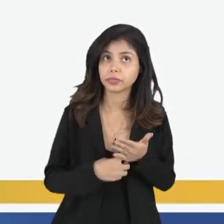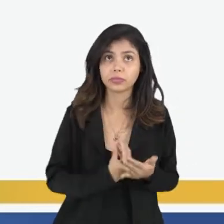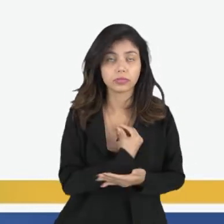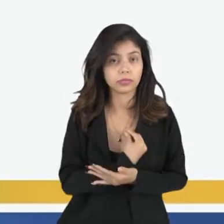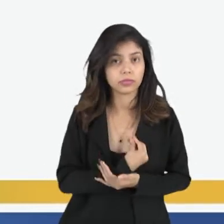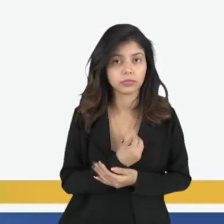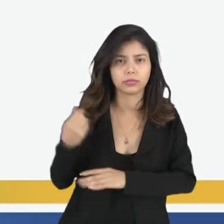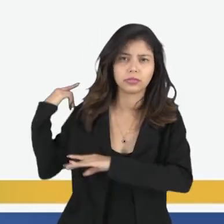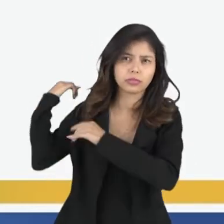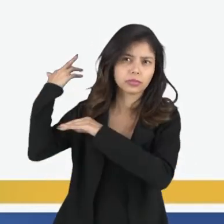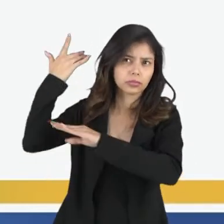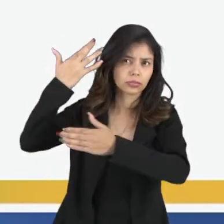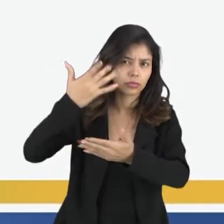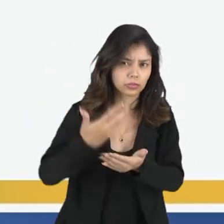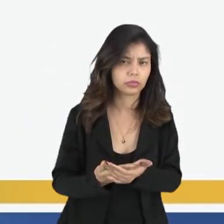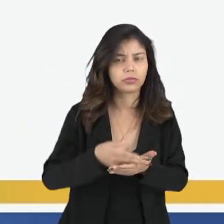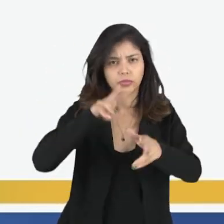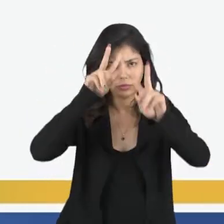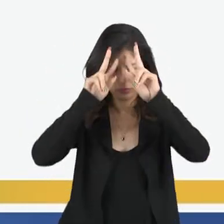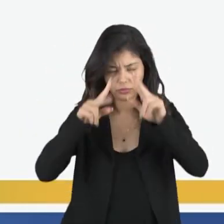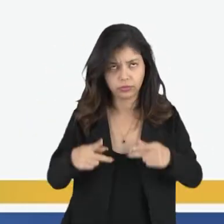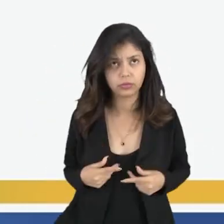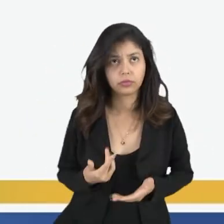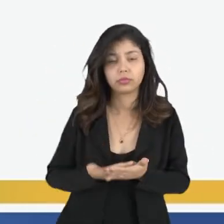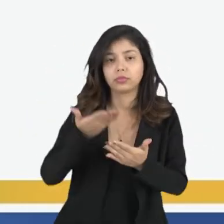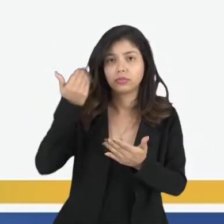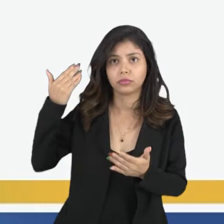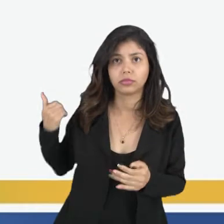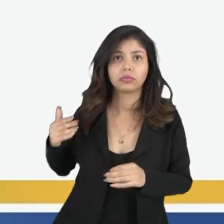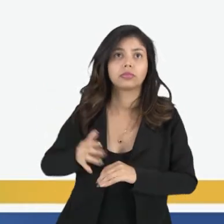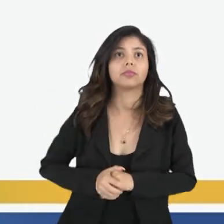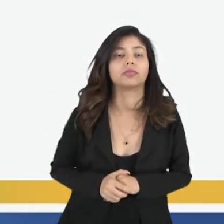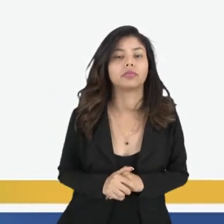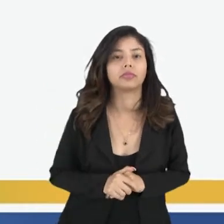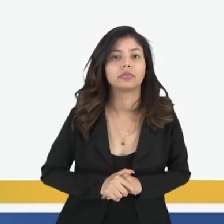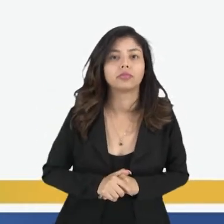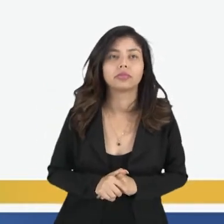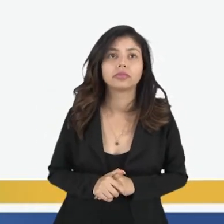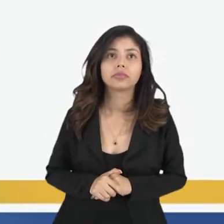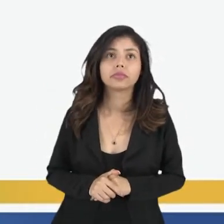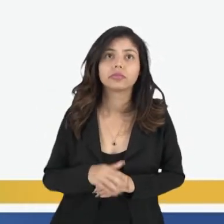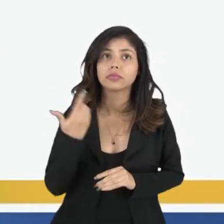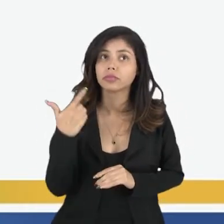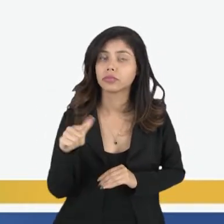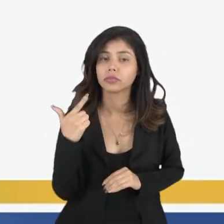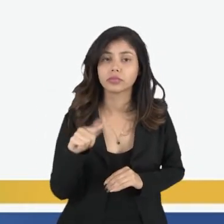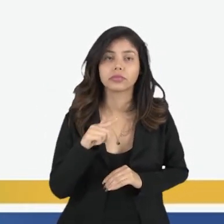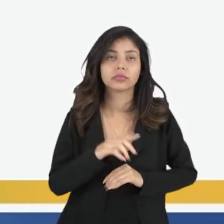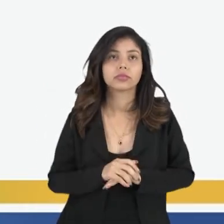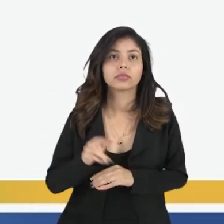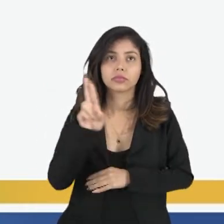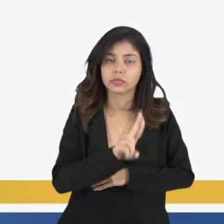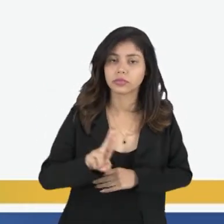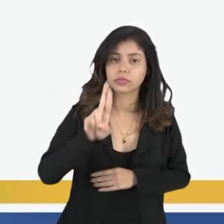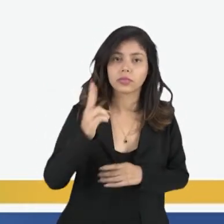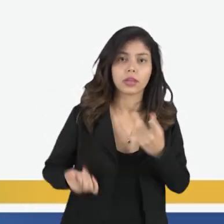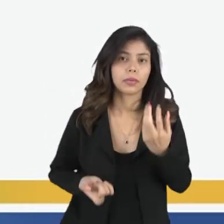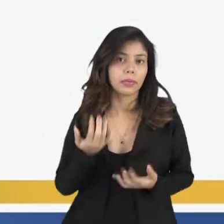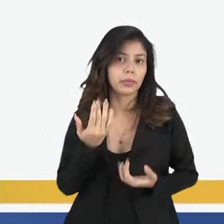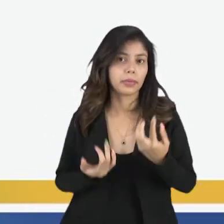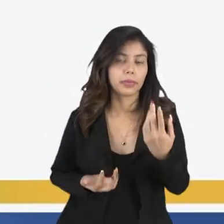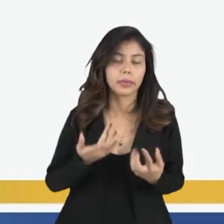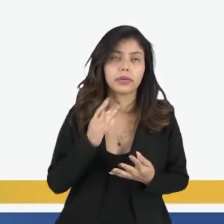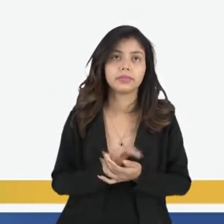vida primitiva que o homem anteriormente ele não tinha a utilização do fogo.